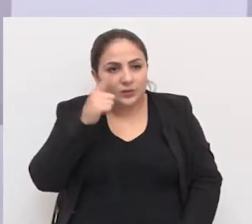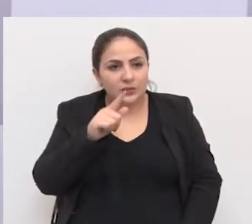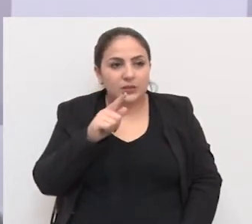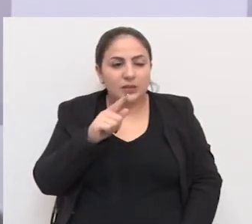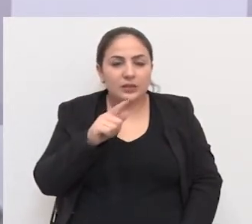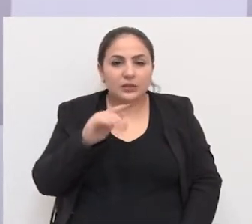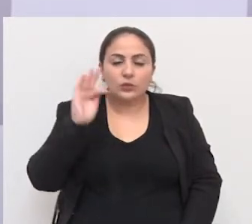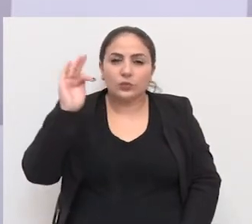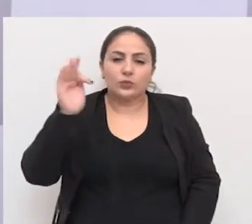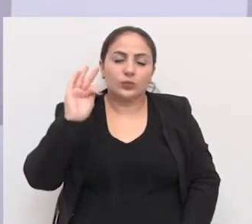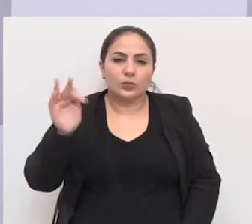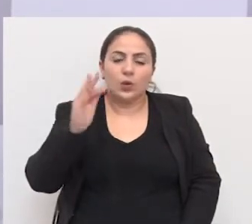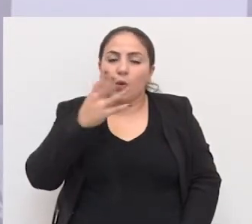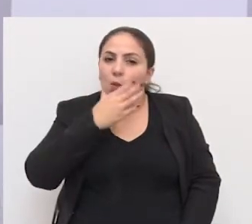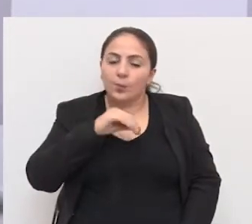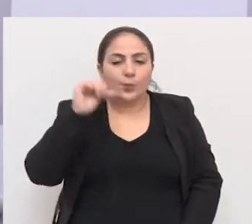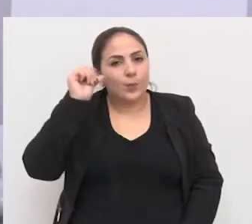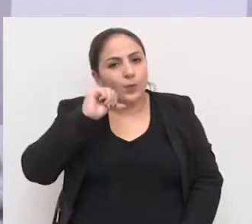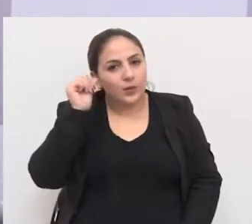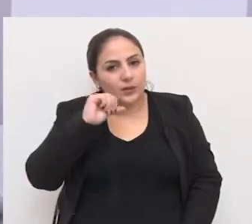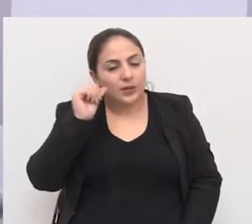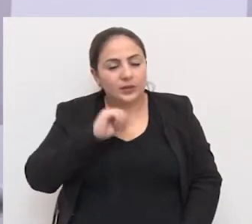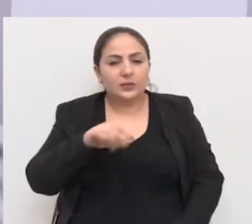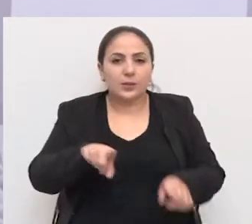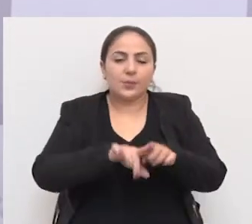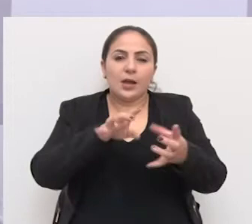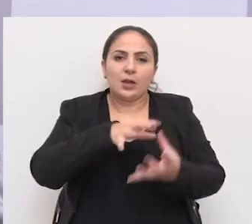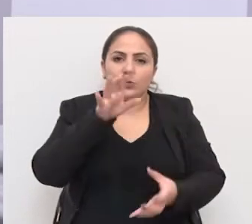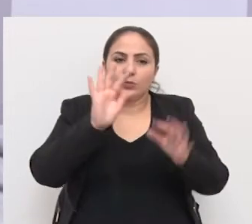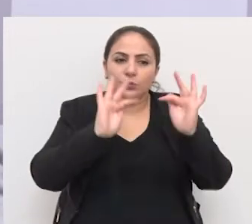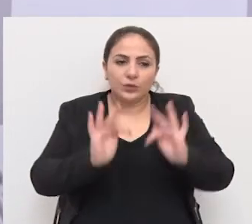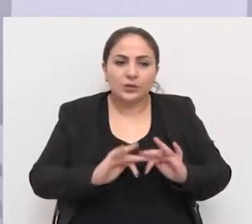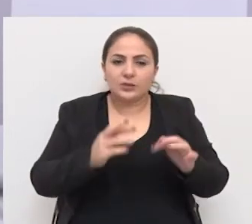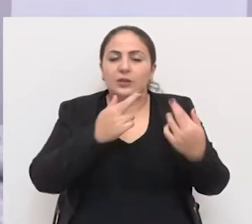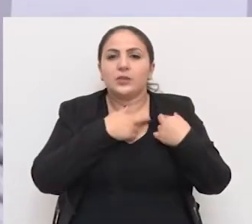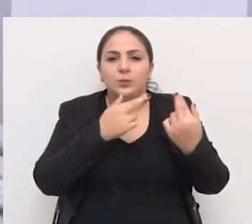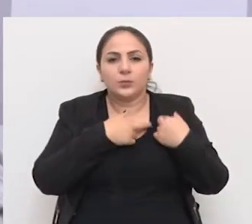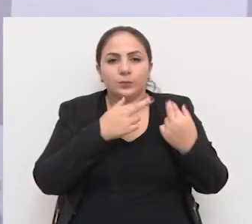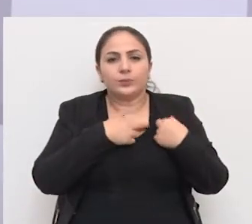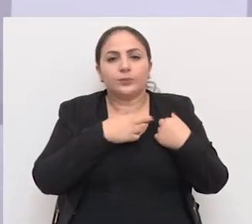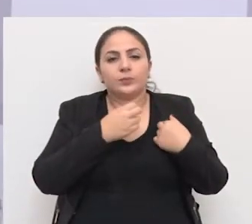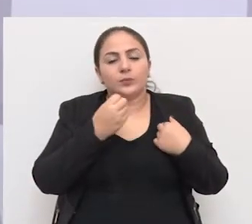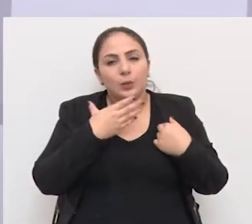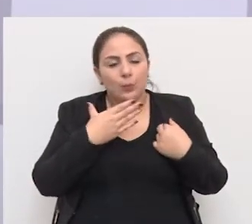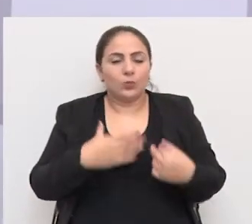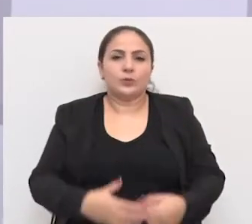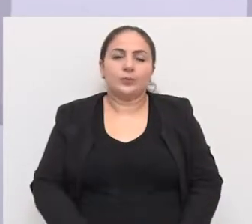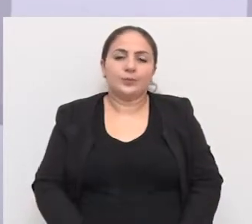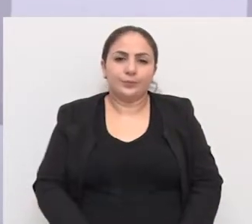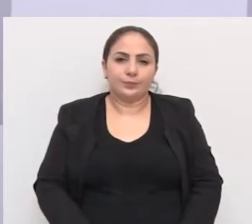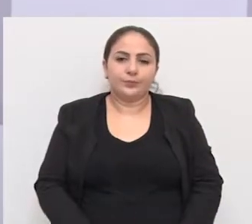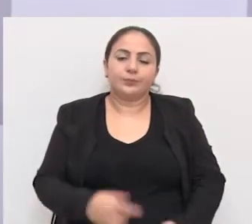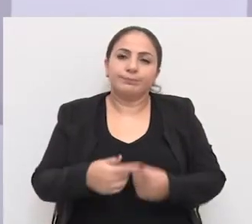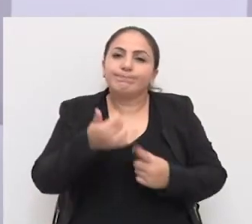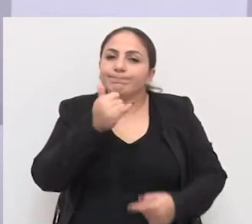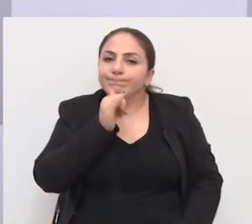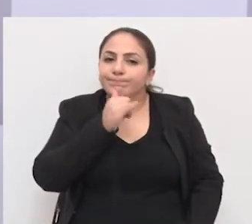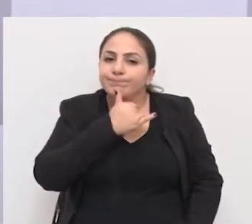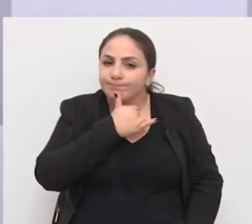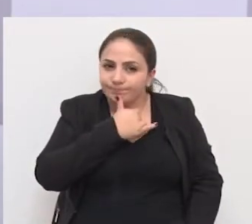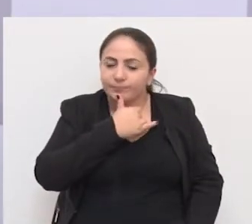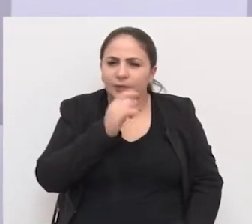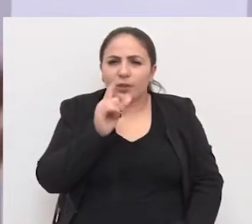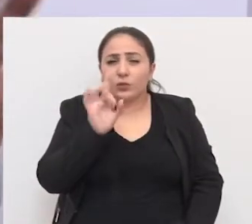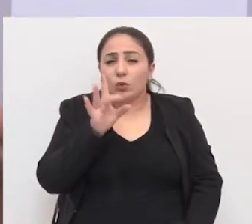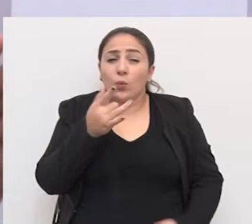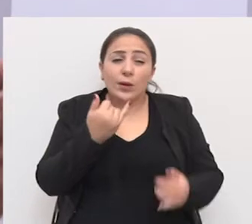que sejam ali na frente homens e mulheres, adultos felizes, responsáveis e bons. Porque,